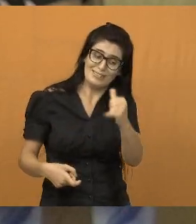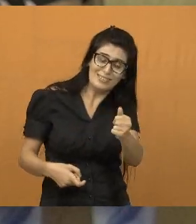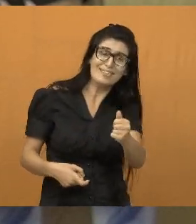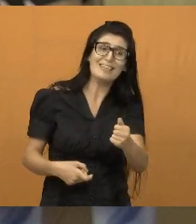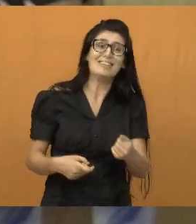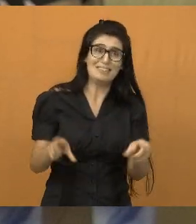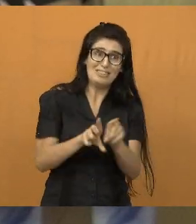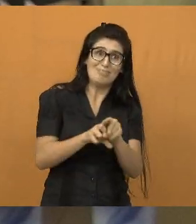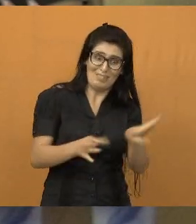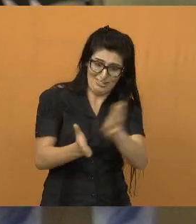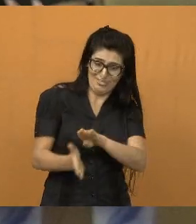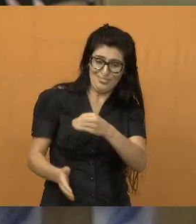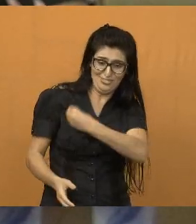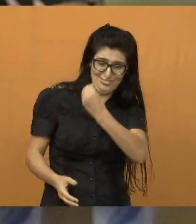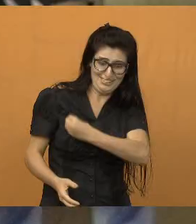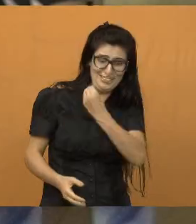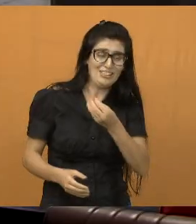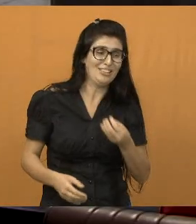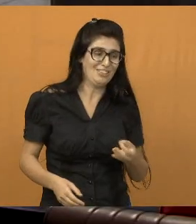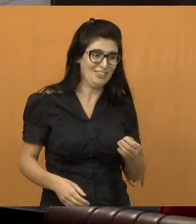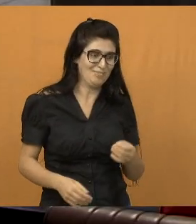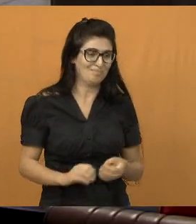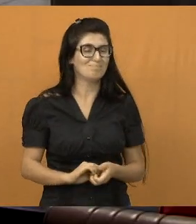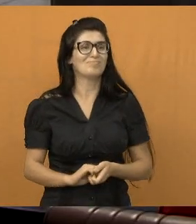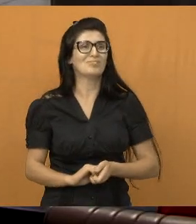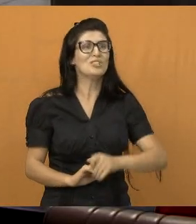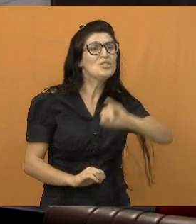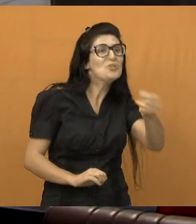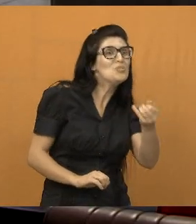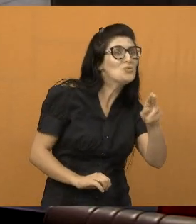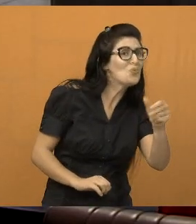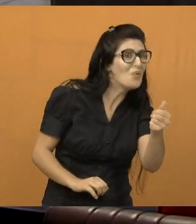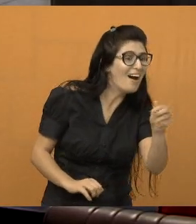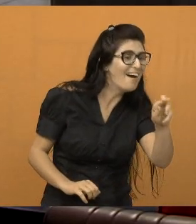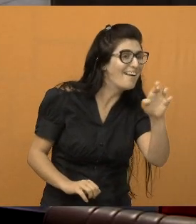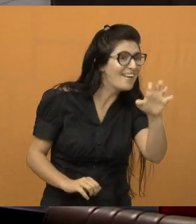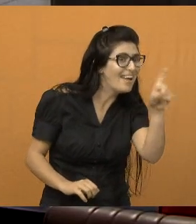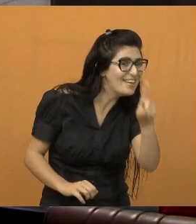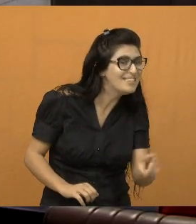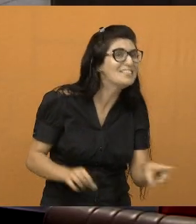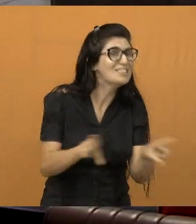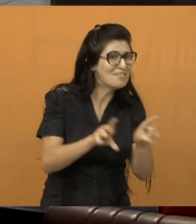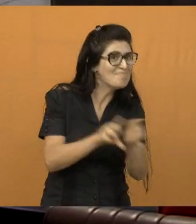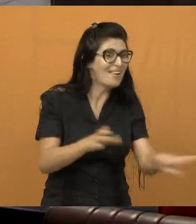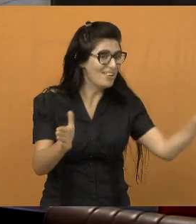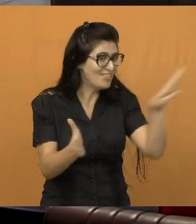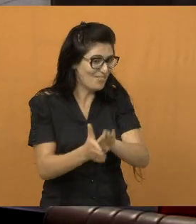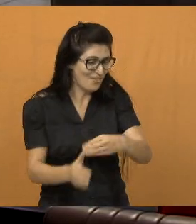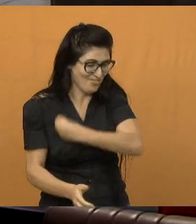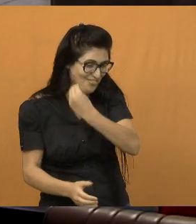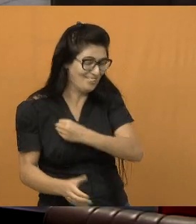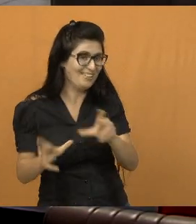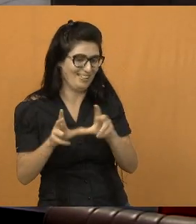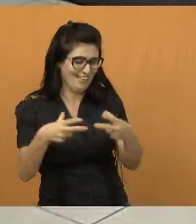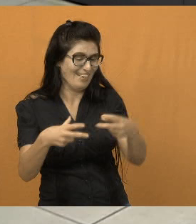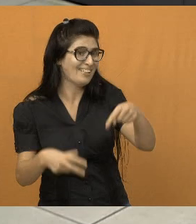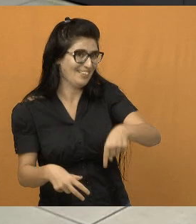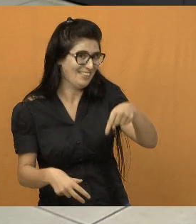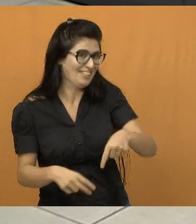interesse nisso. Desculpe. E o Juarez, que também chegou aí, sempre nosso parceiro também.